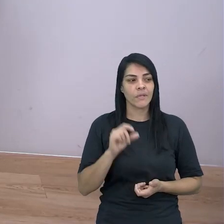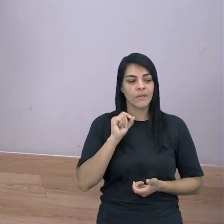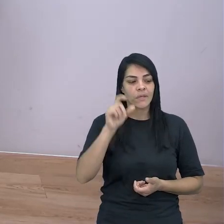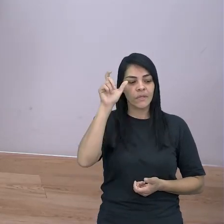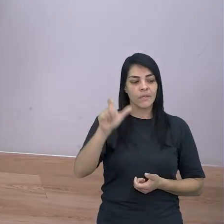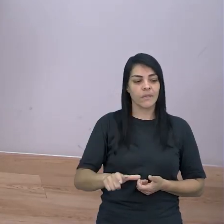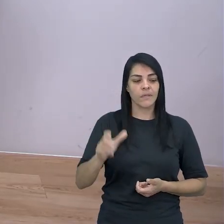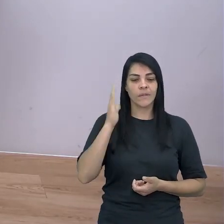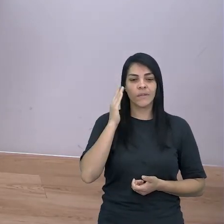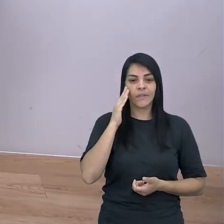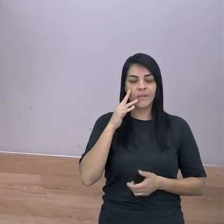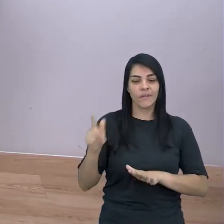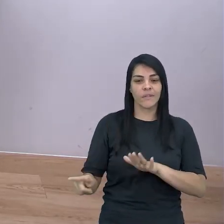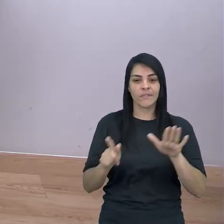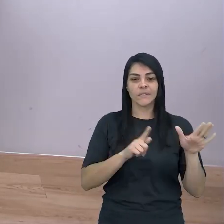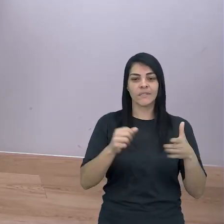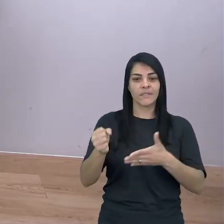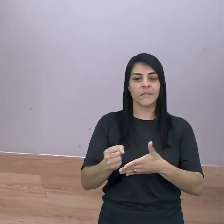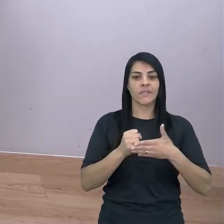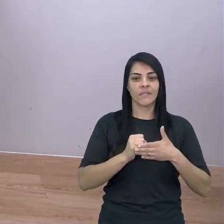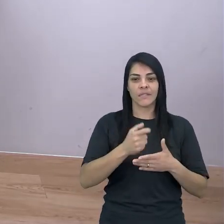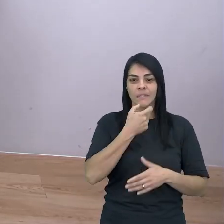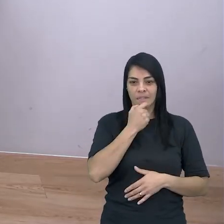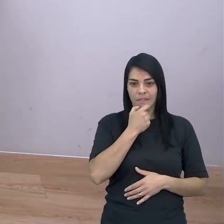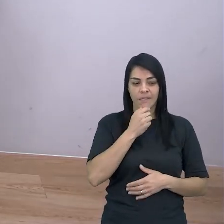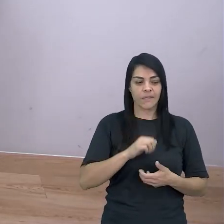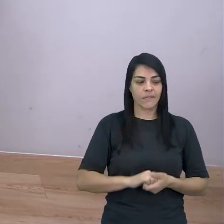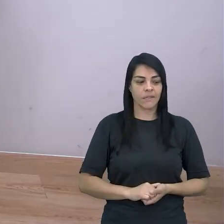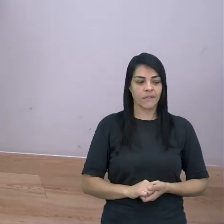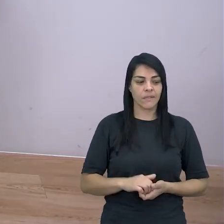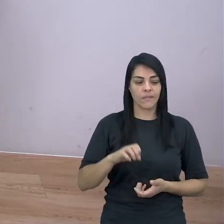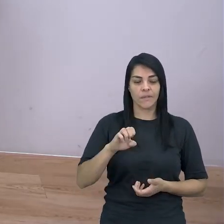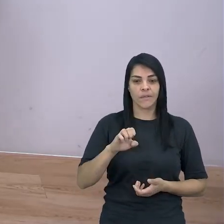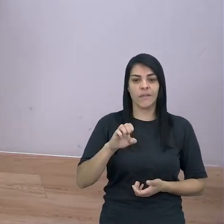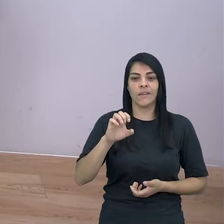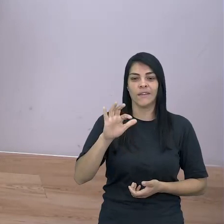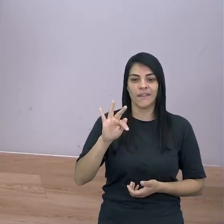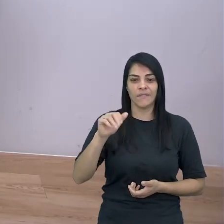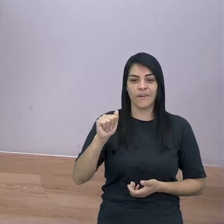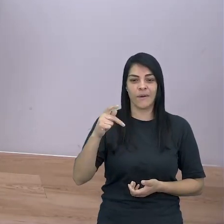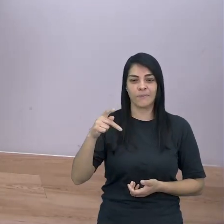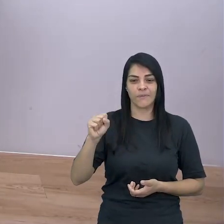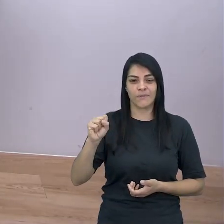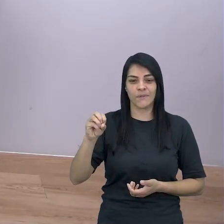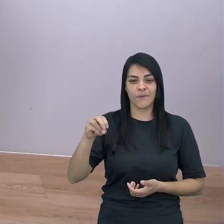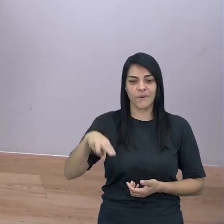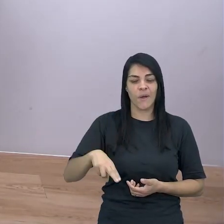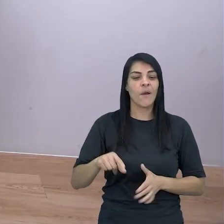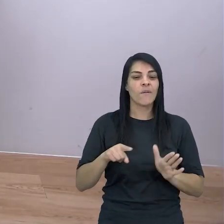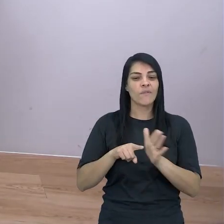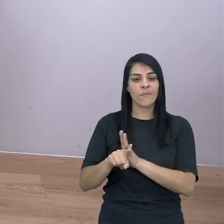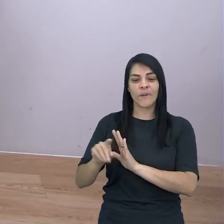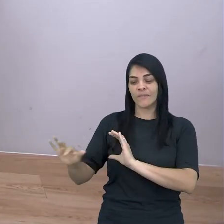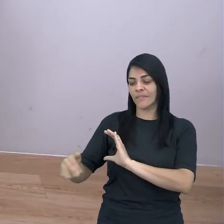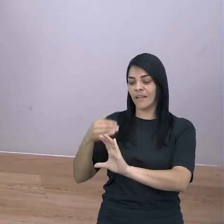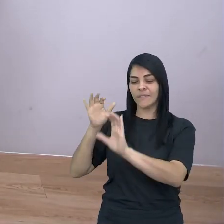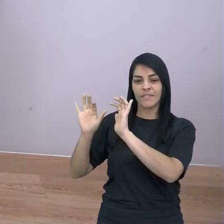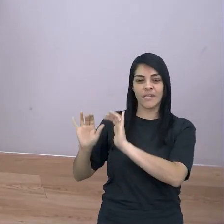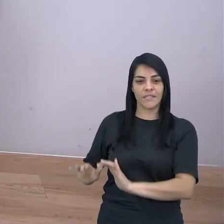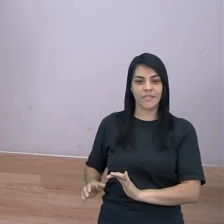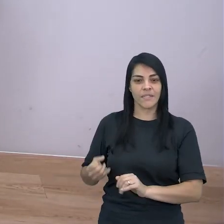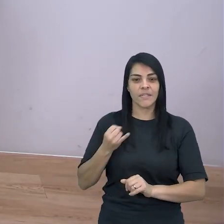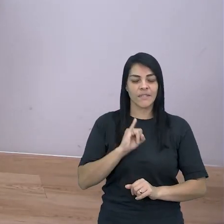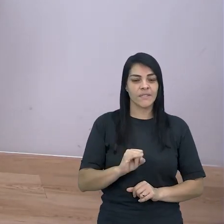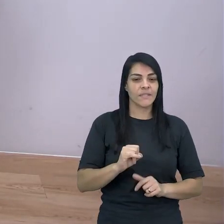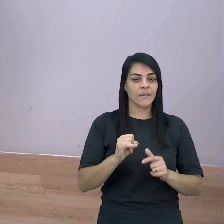né? Semana que vem a gente não traz aqui para inglês o EFAPSON, então, para fazer uma pauta com a gente. Vamos perguntar pro pessoal no chat, né? Se o pessoal